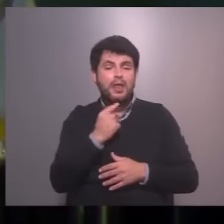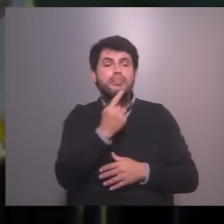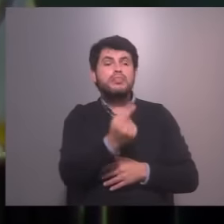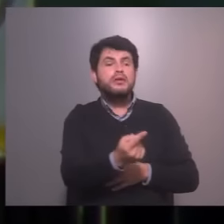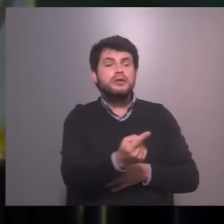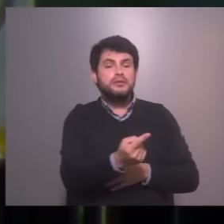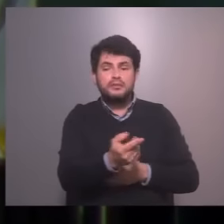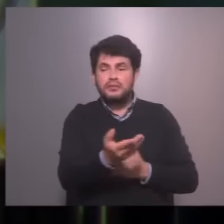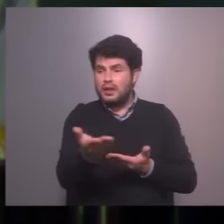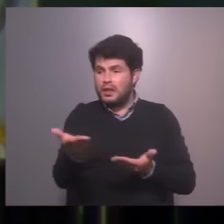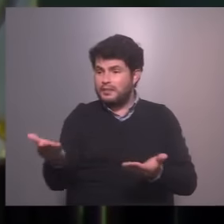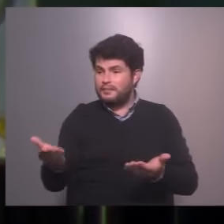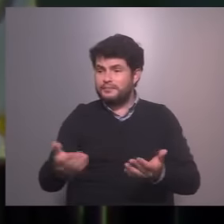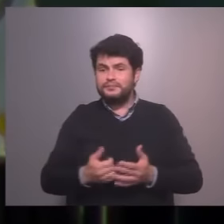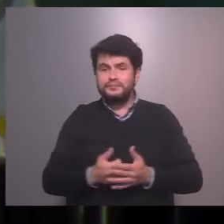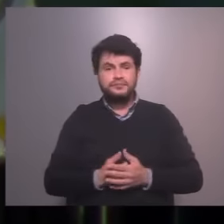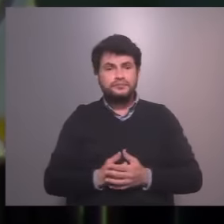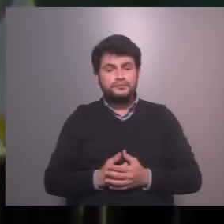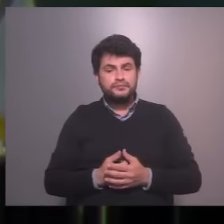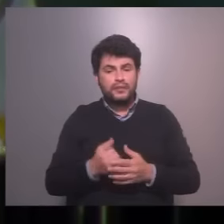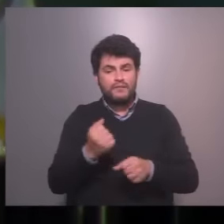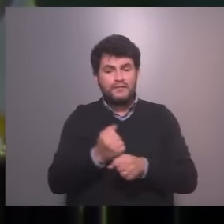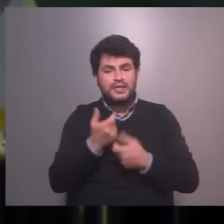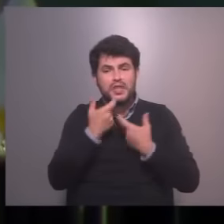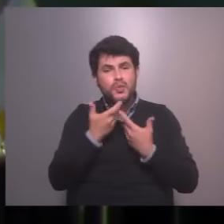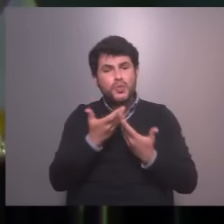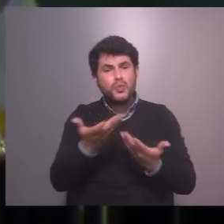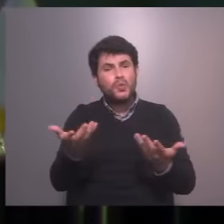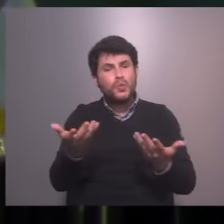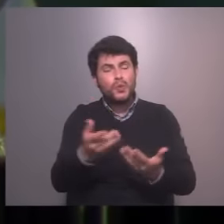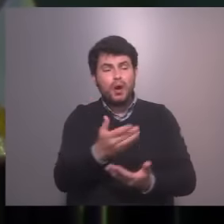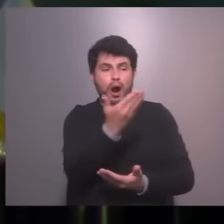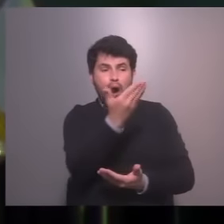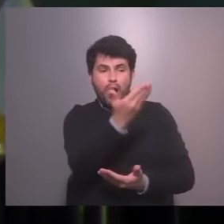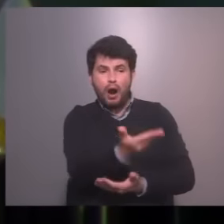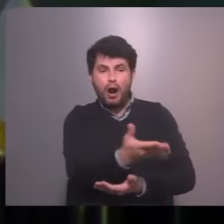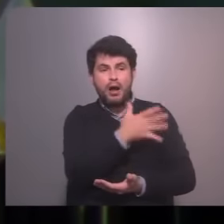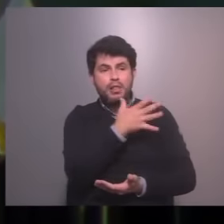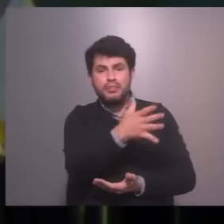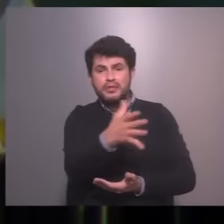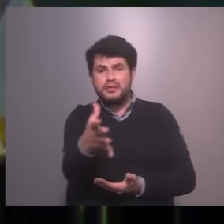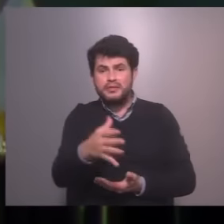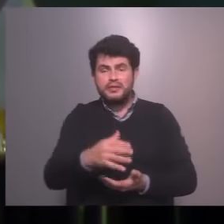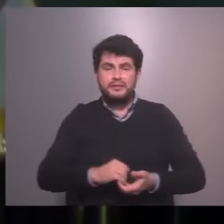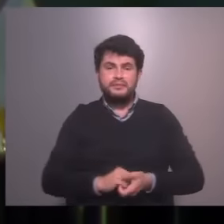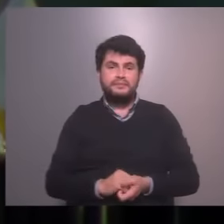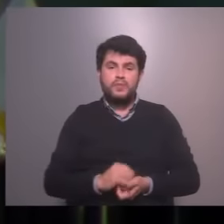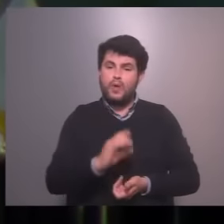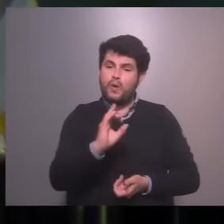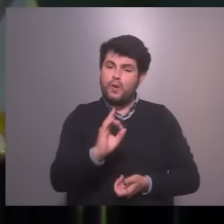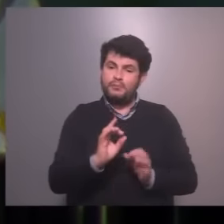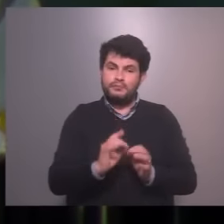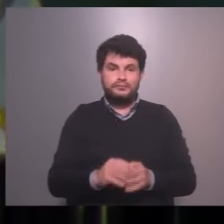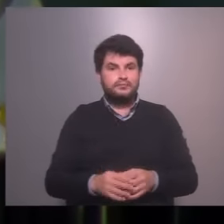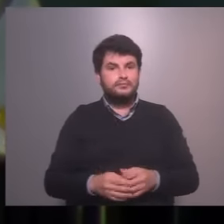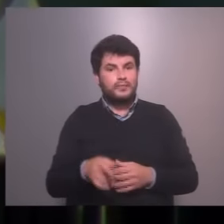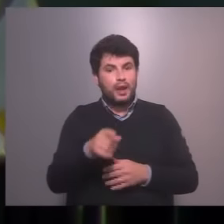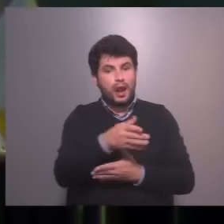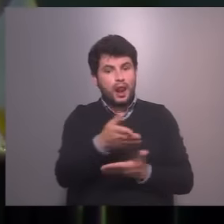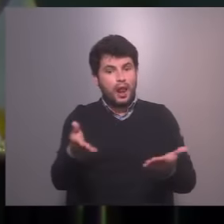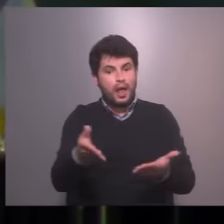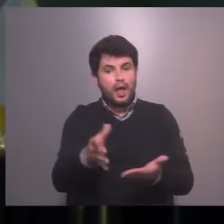Ainda não chegou a minha hora." Sua mãe disse aos serventes: "Fazei